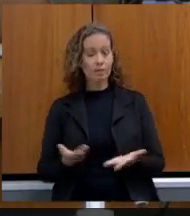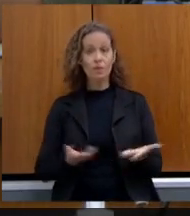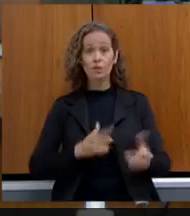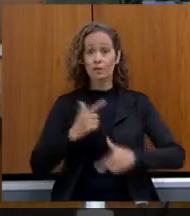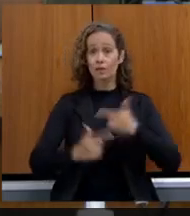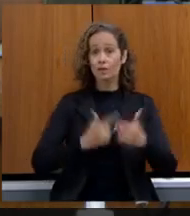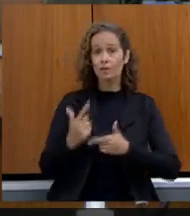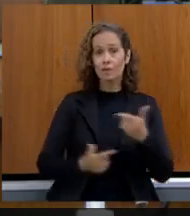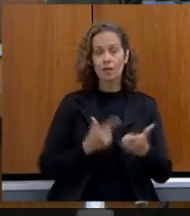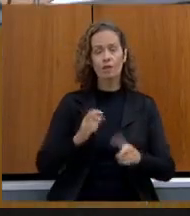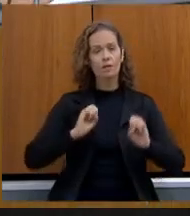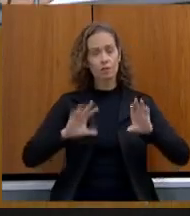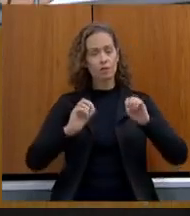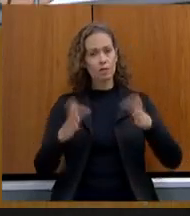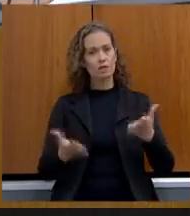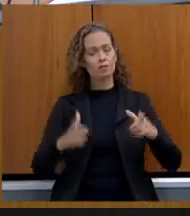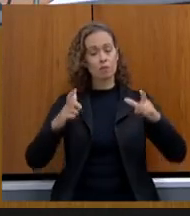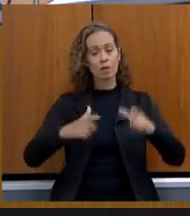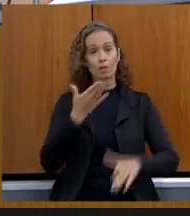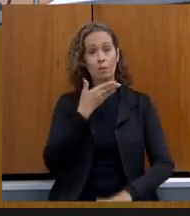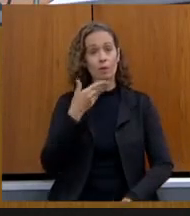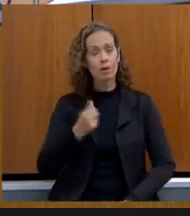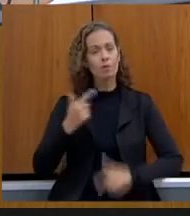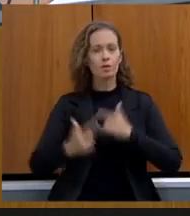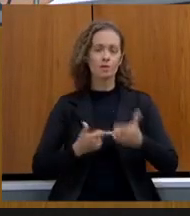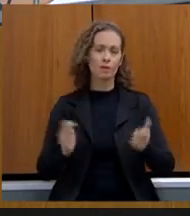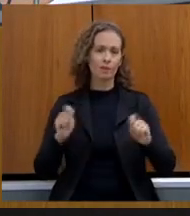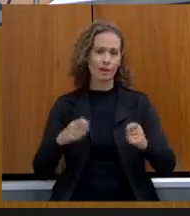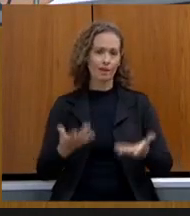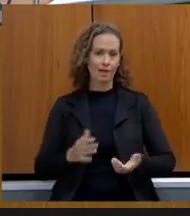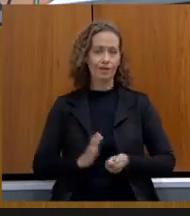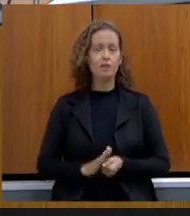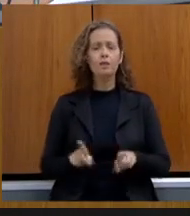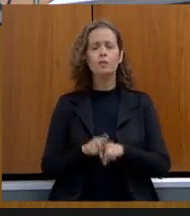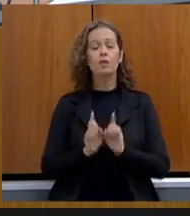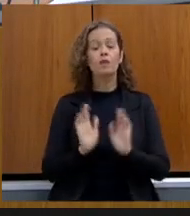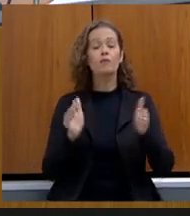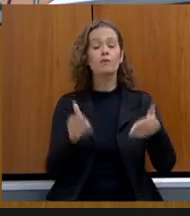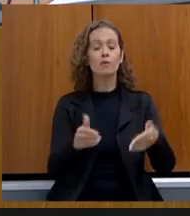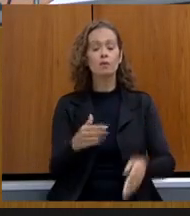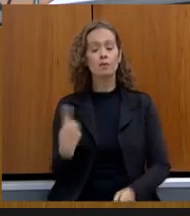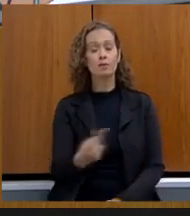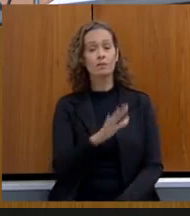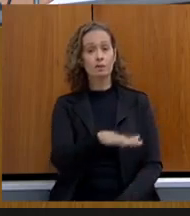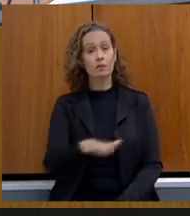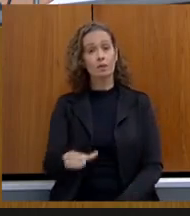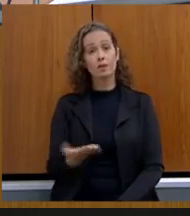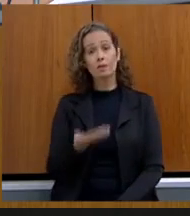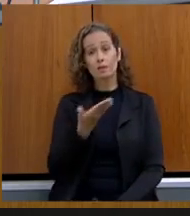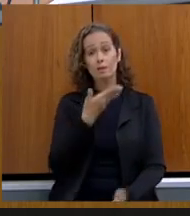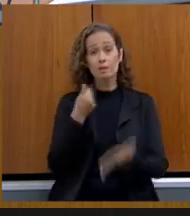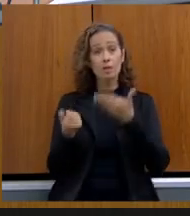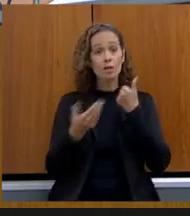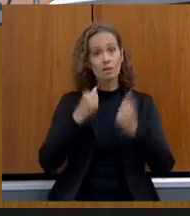ambiente melhor para poder trabalhar isso é foco em garantir que as nossas crianças têm o melhores resultados